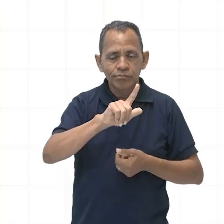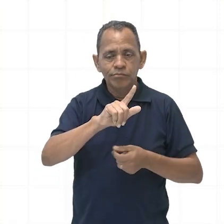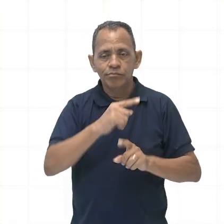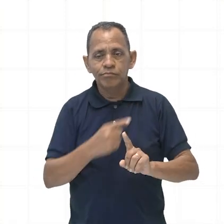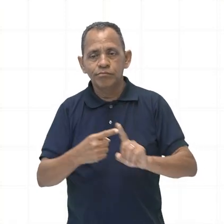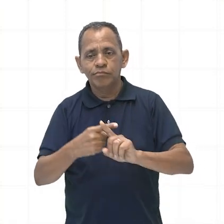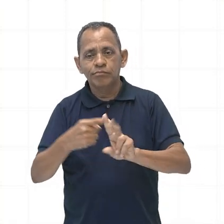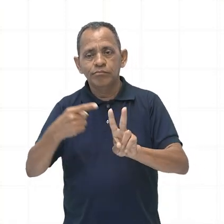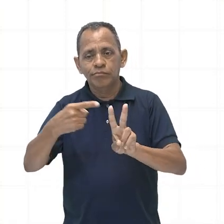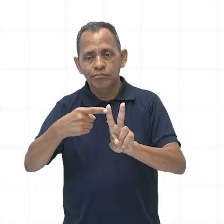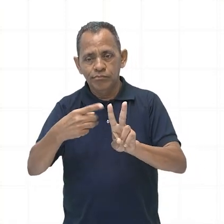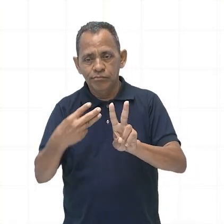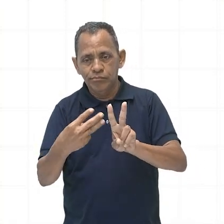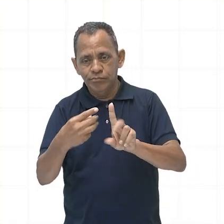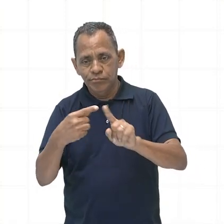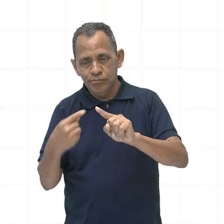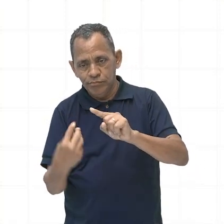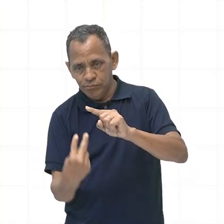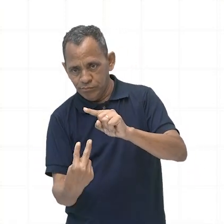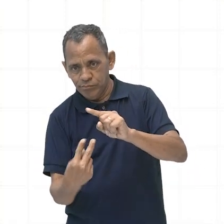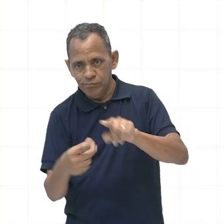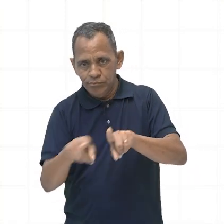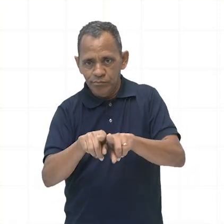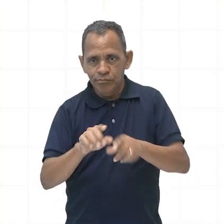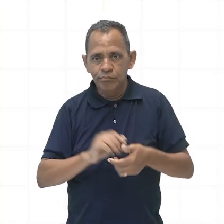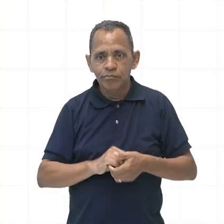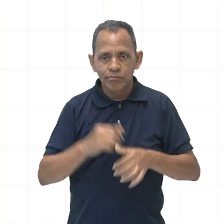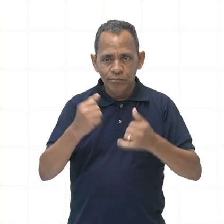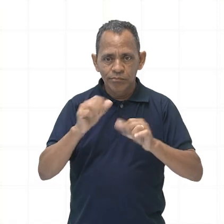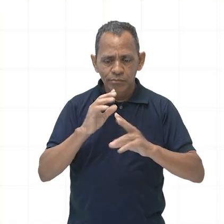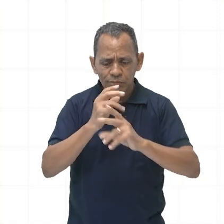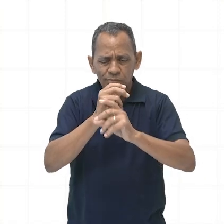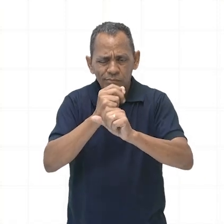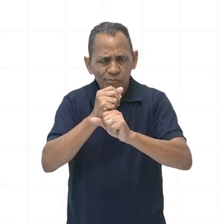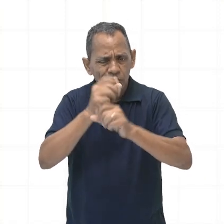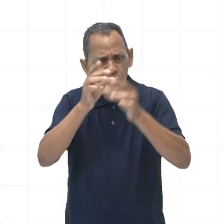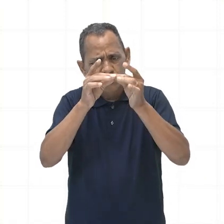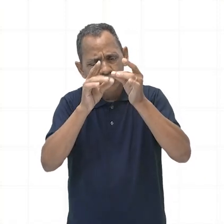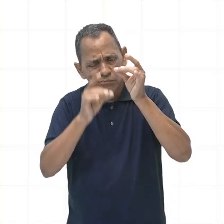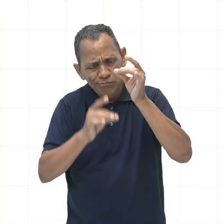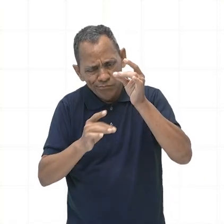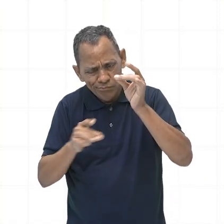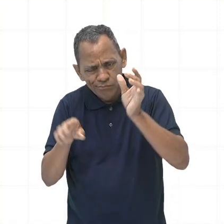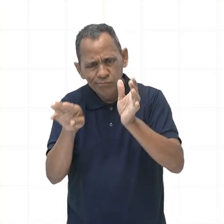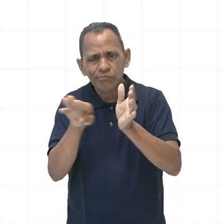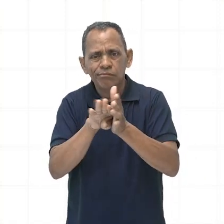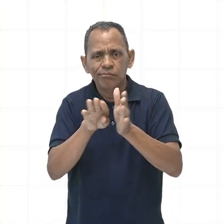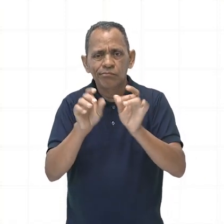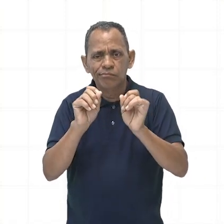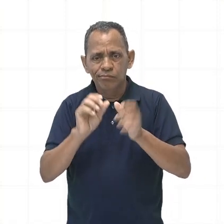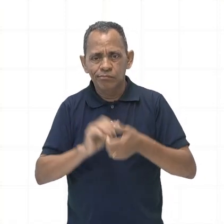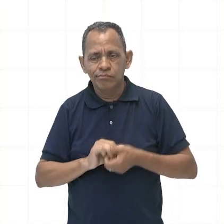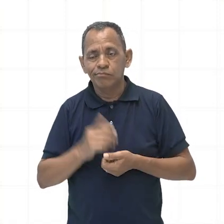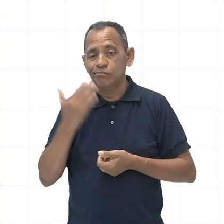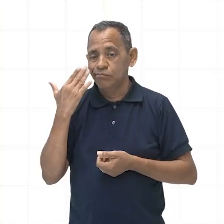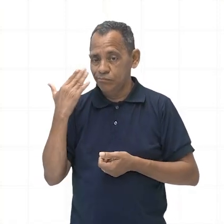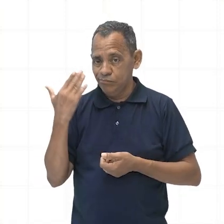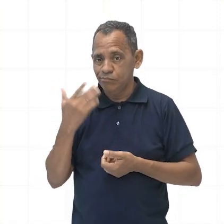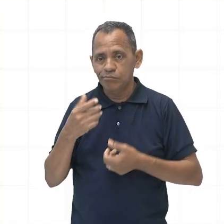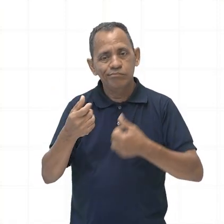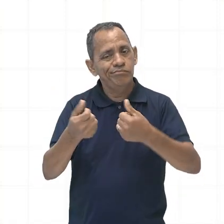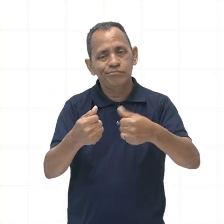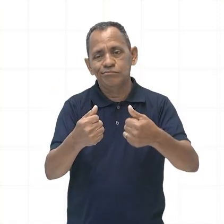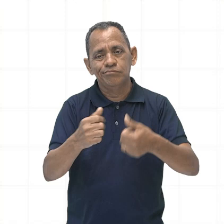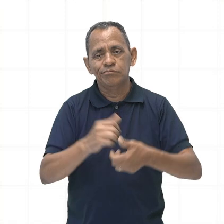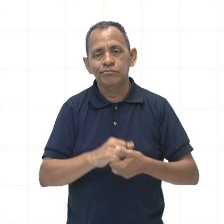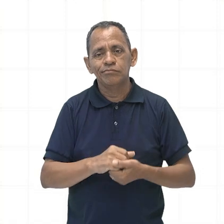2. Né? Então, preciso fazer sempre toda essa conta aqui para chegar aqui nessa fórmula? Não, não é necessário, basta a